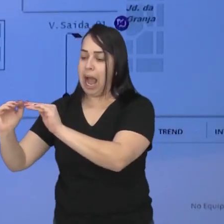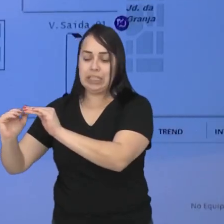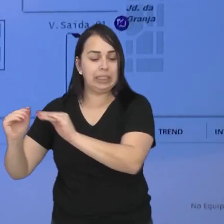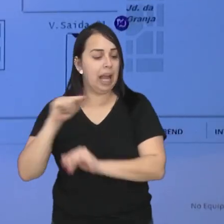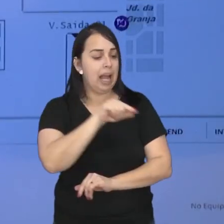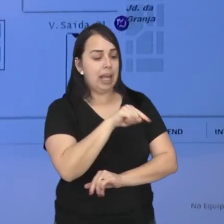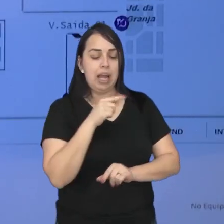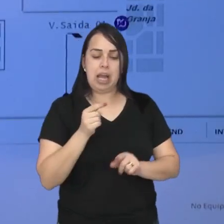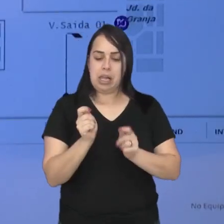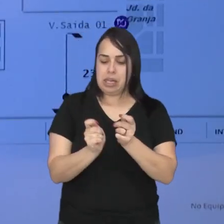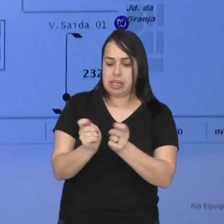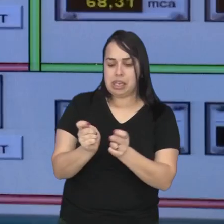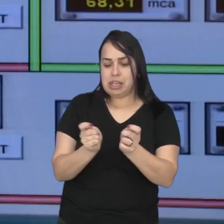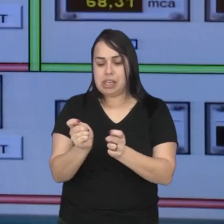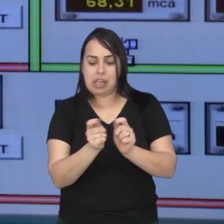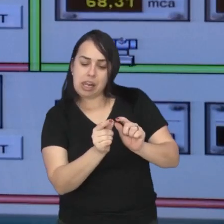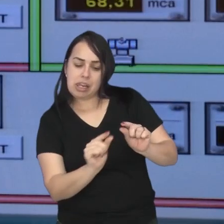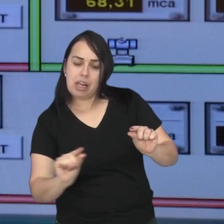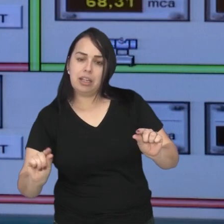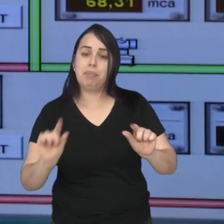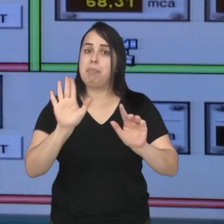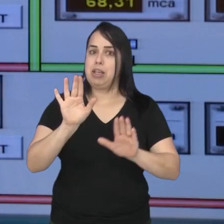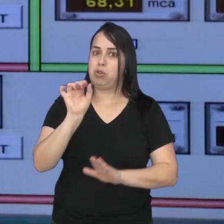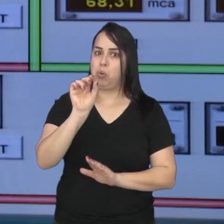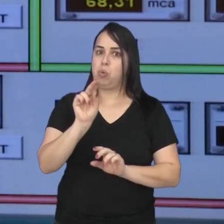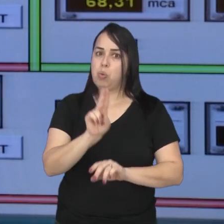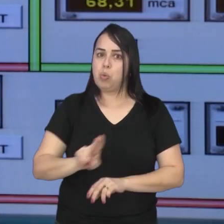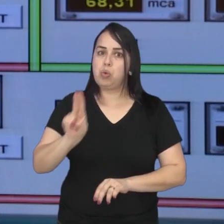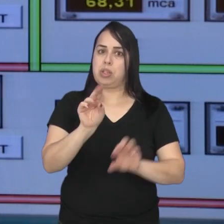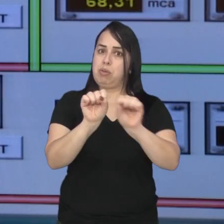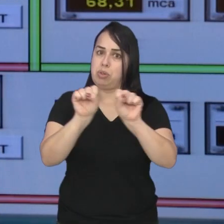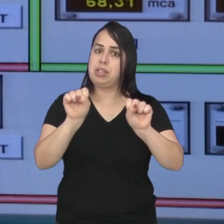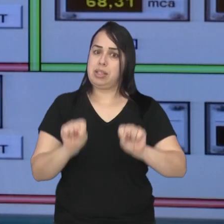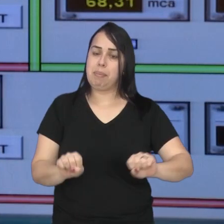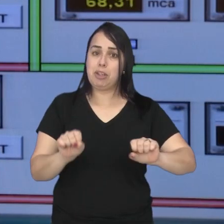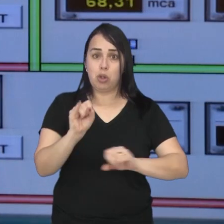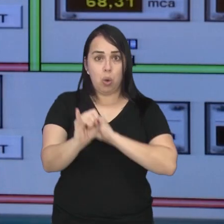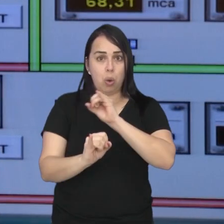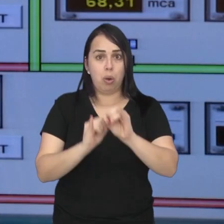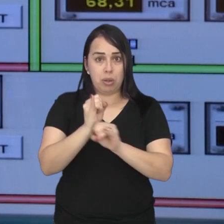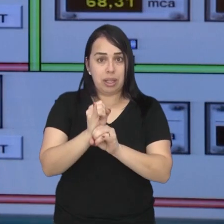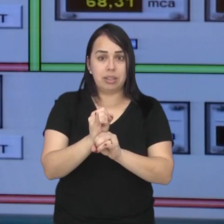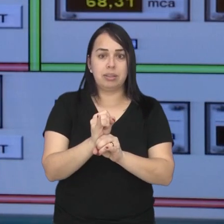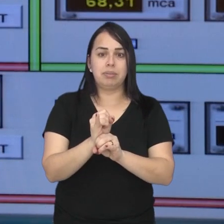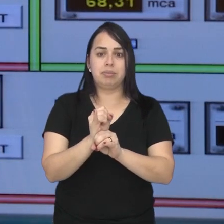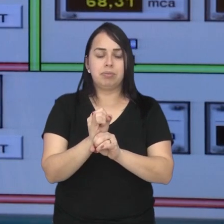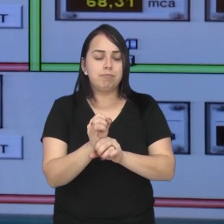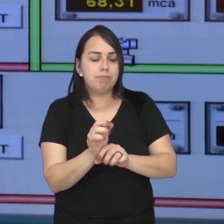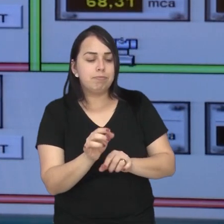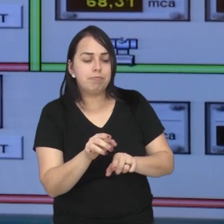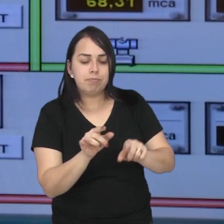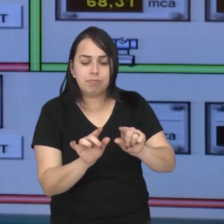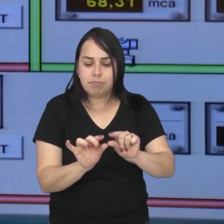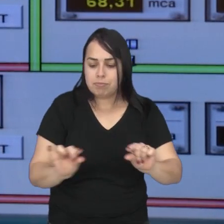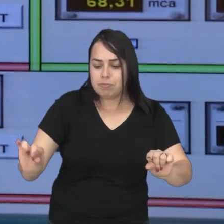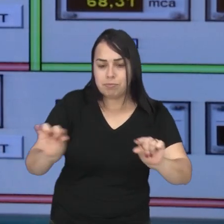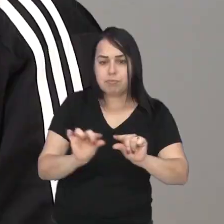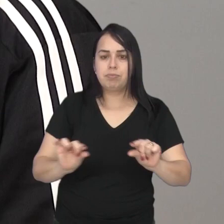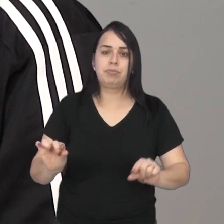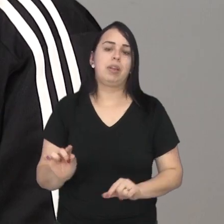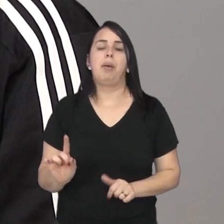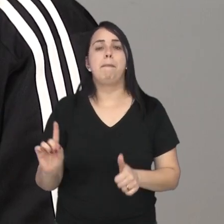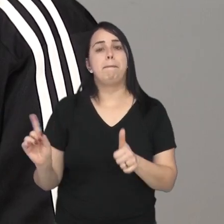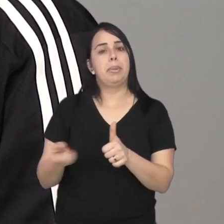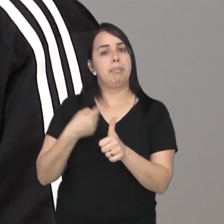as redes e tubulações por meio de um software de computador auxiliado por sensores inteligentes.